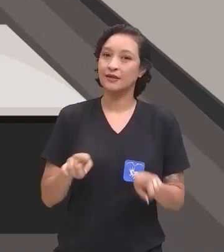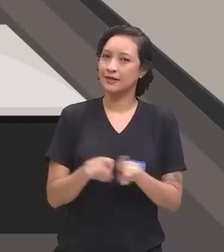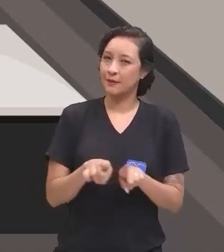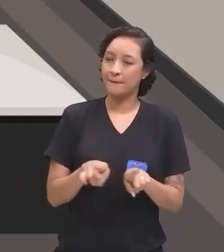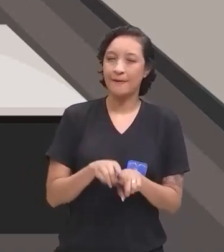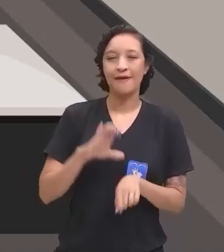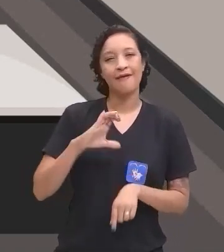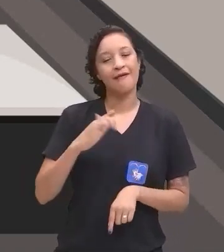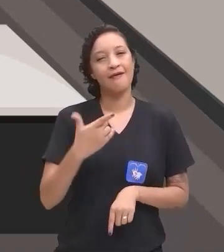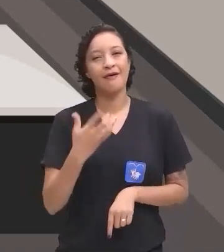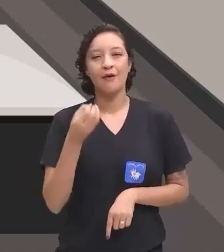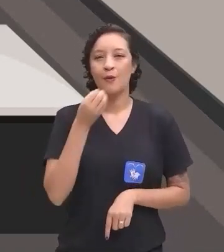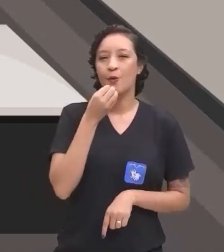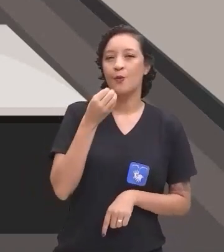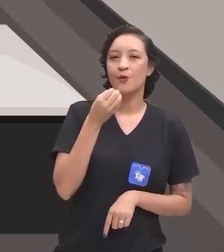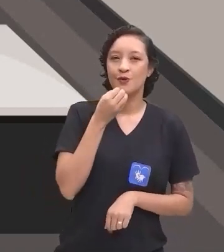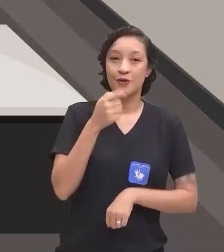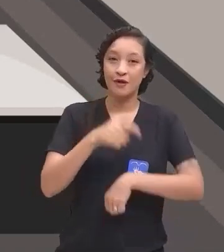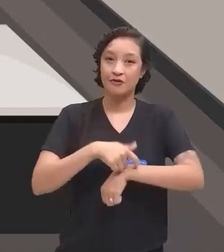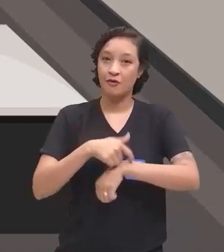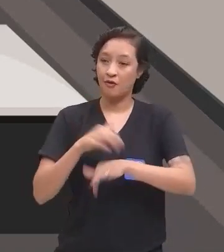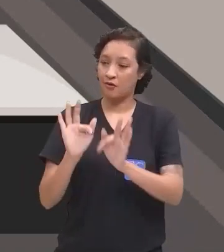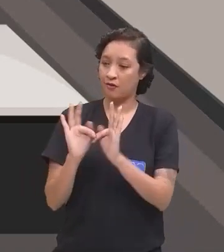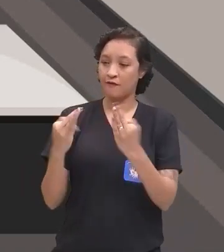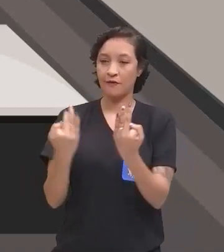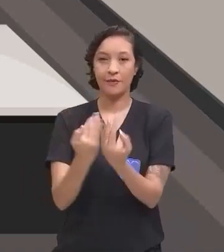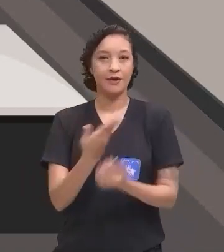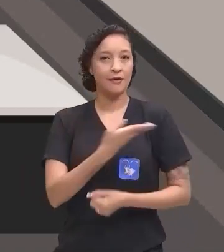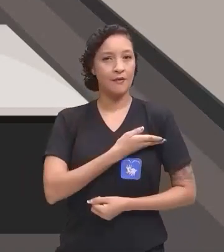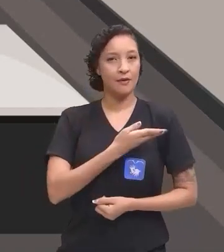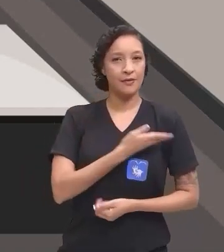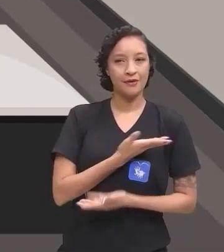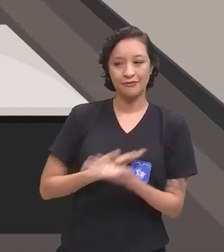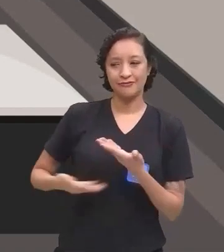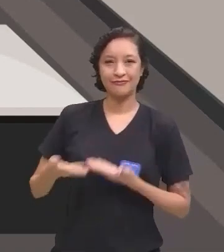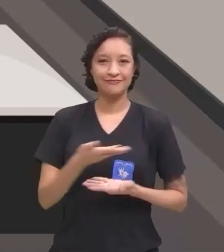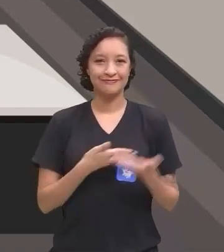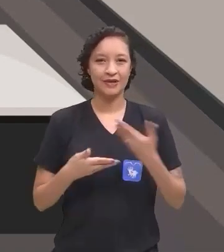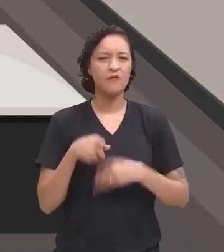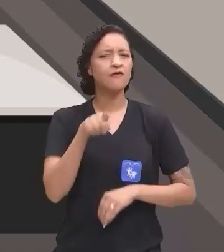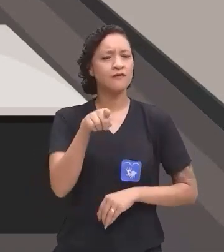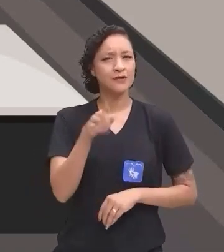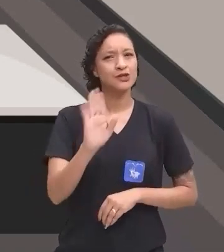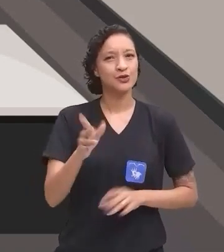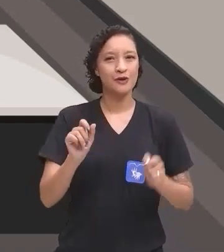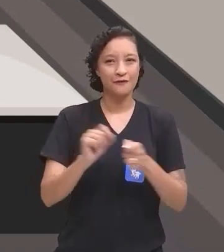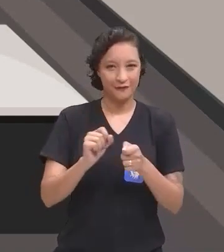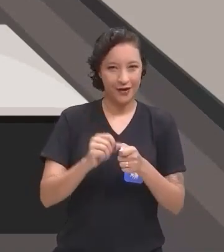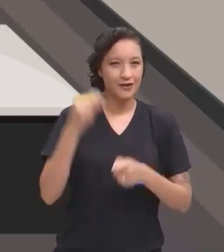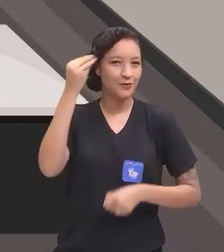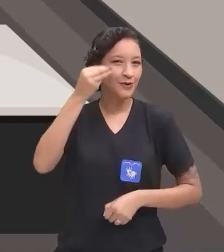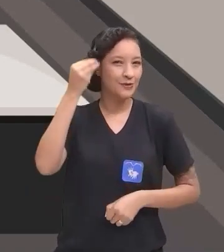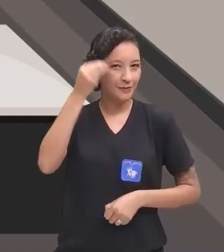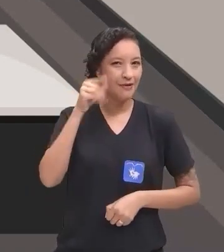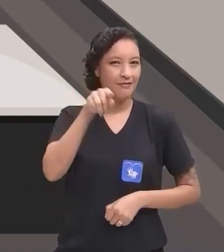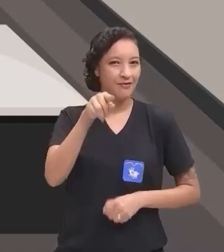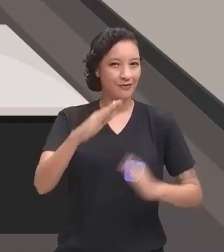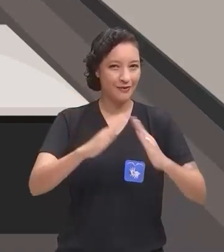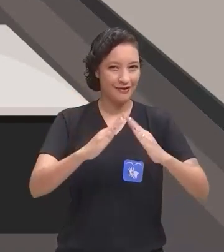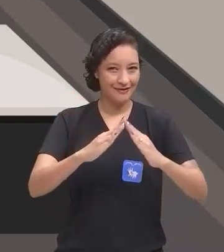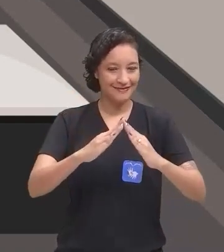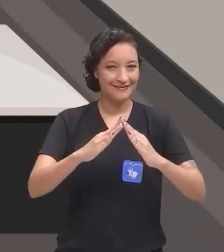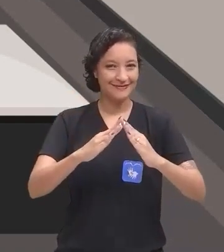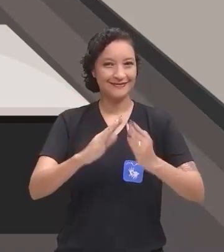um delicioso momento entre a família e os amigos. Você já fez algum experimento aí na sua